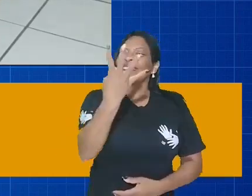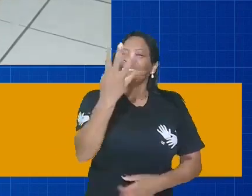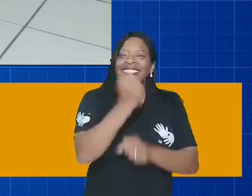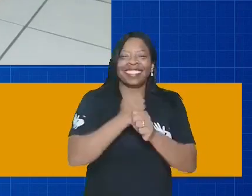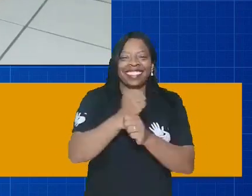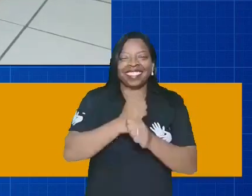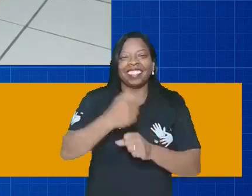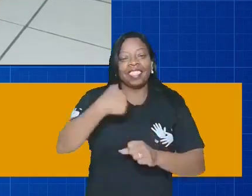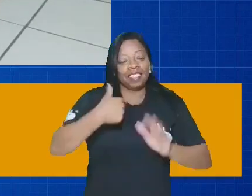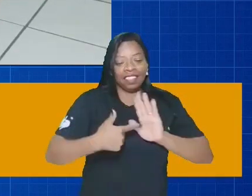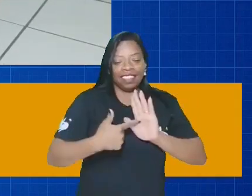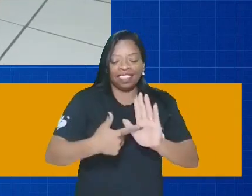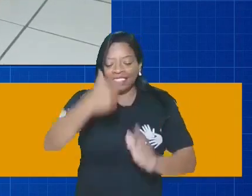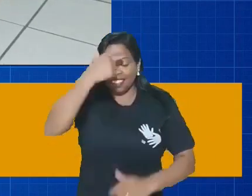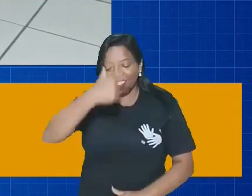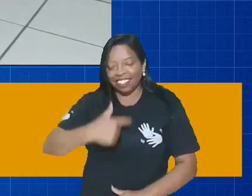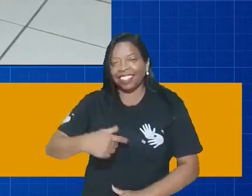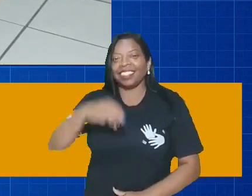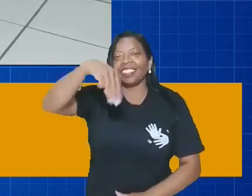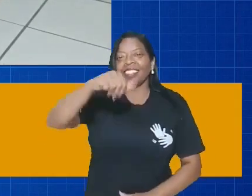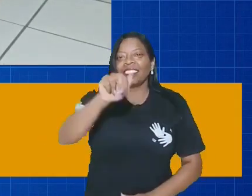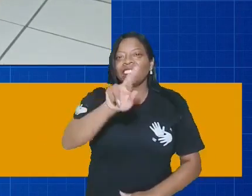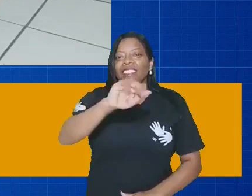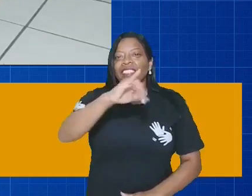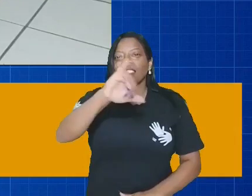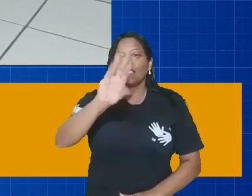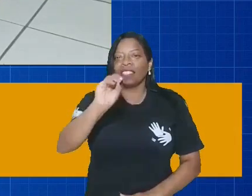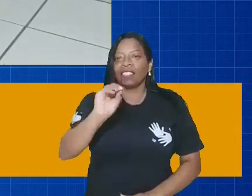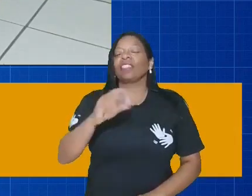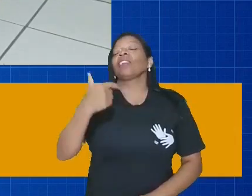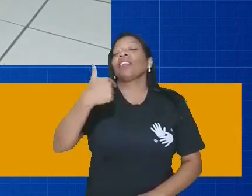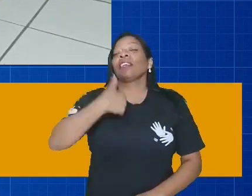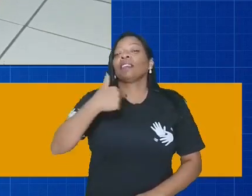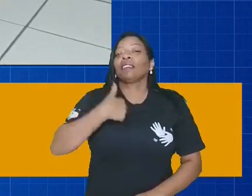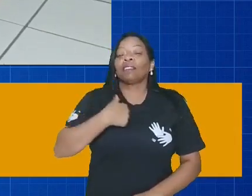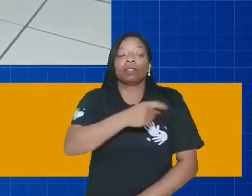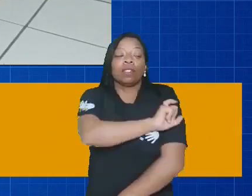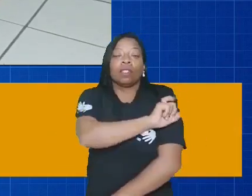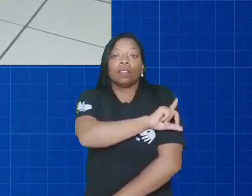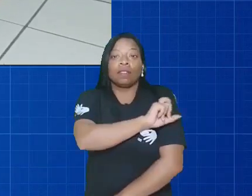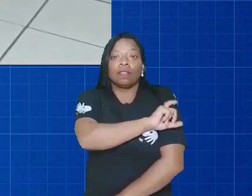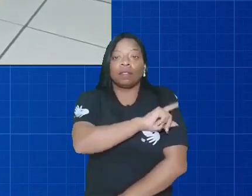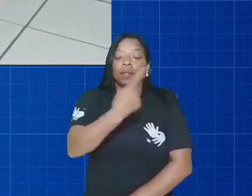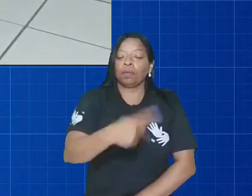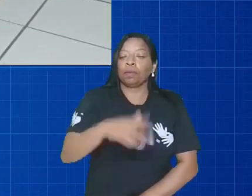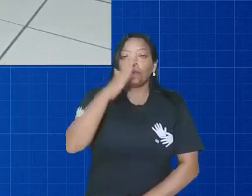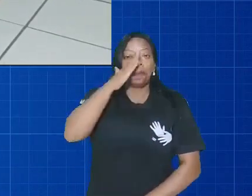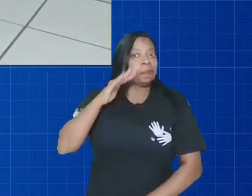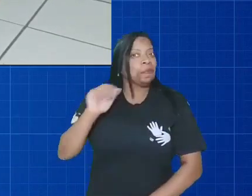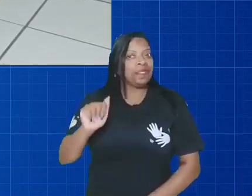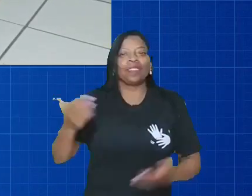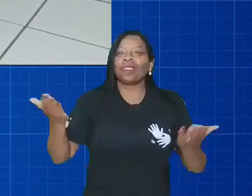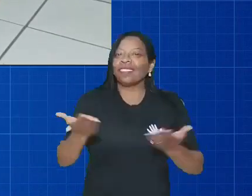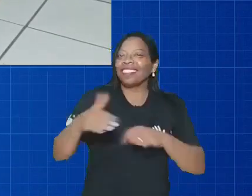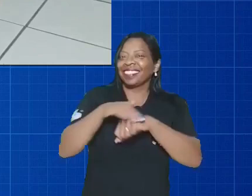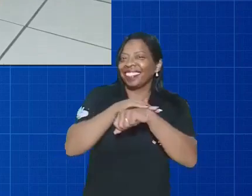gente e eu me apresentei, né, meu nome é Márcio, também sou da saúde, sou enfermeiro do município. E hoje a gente veio conversar um pouquinho